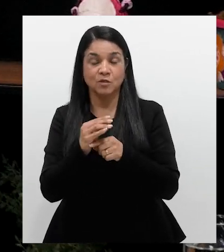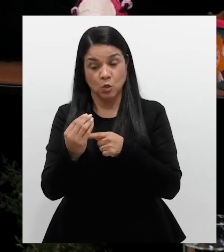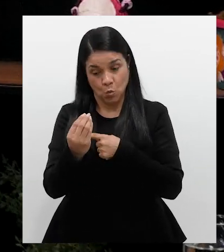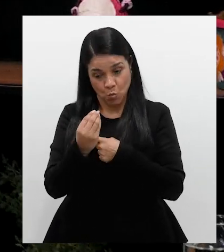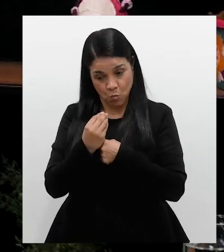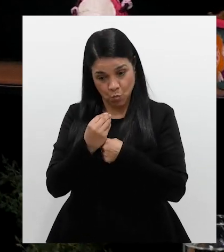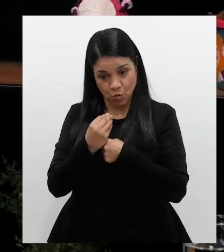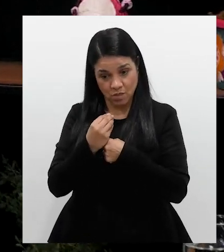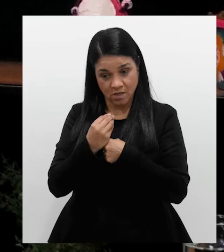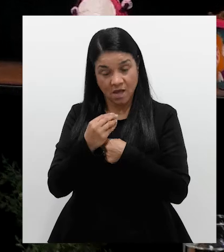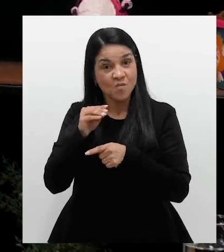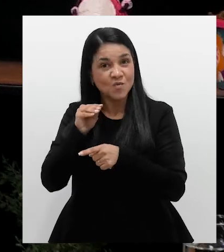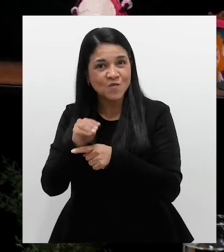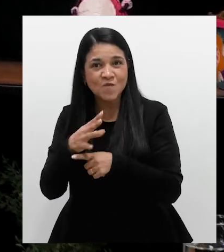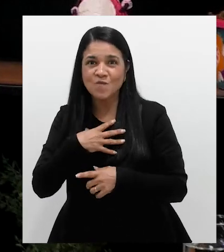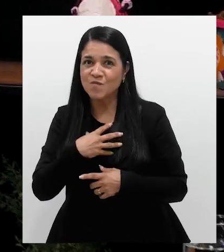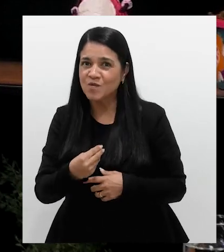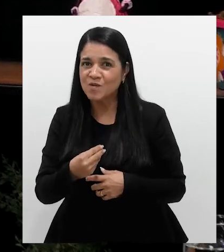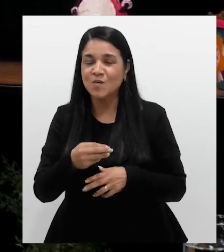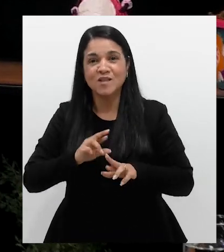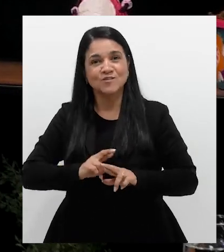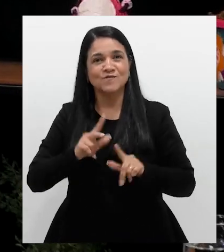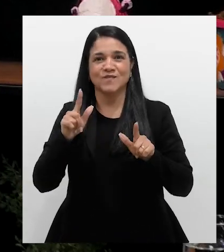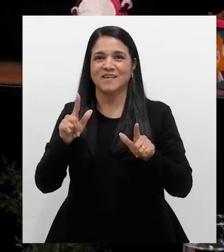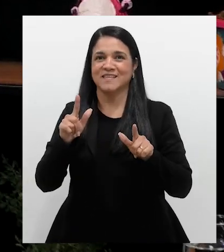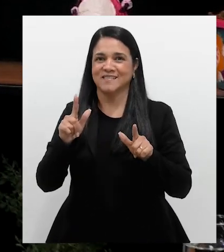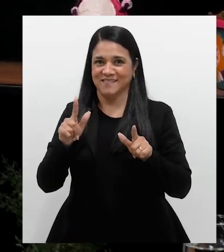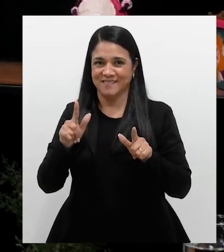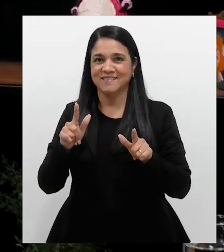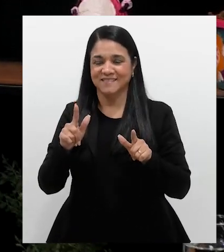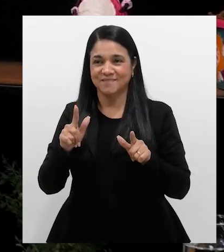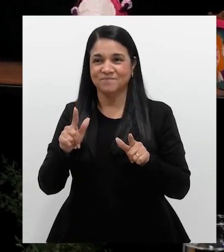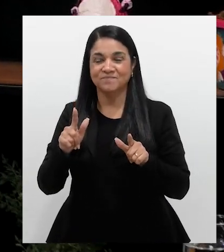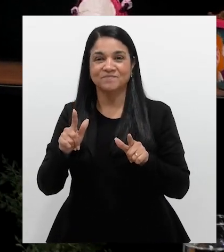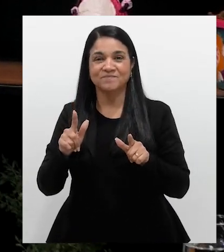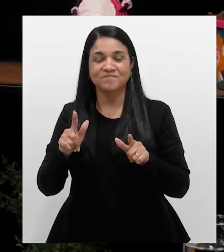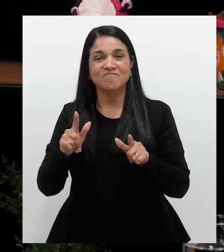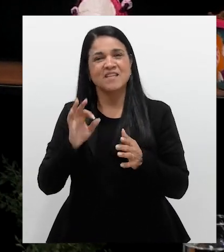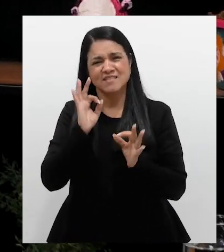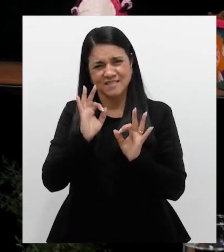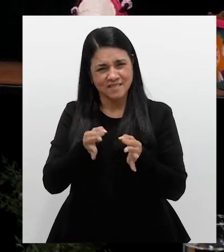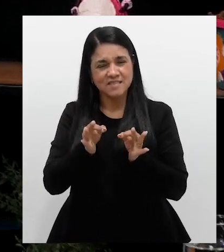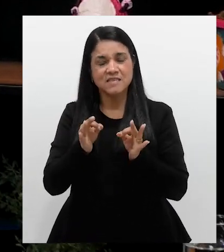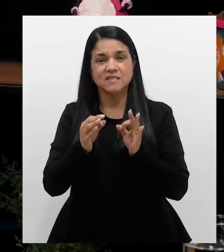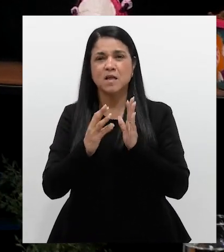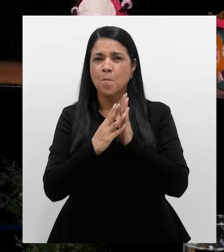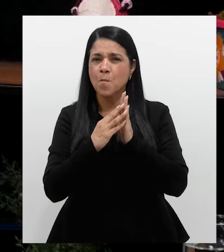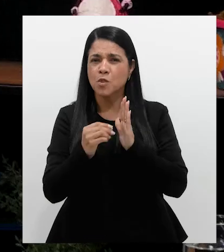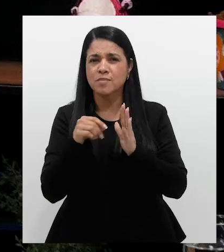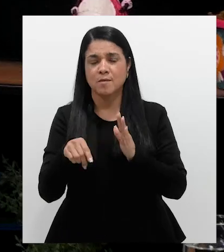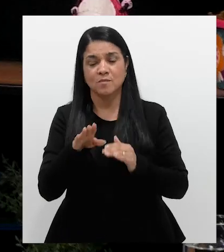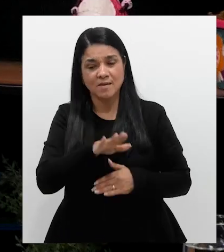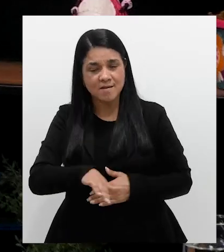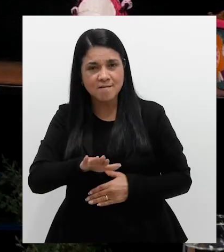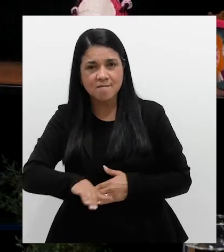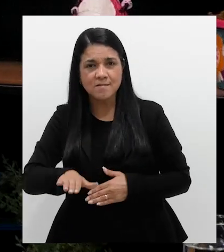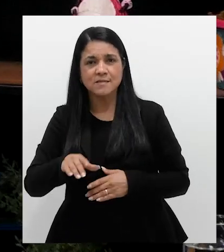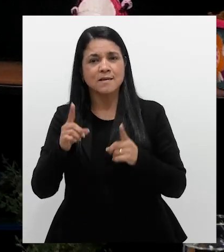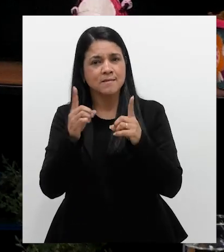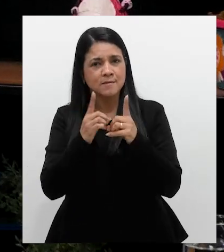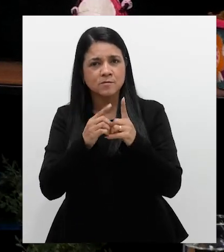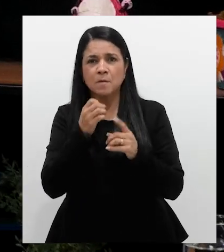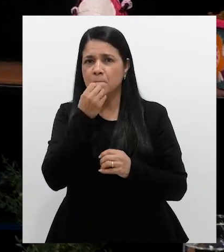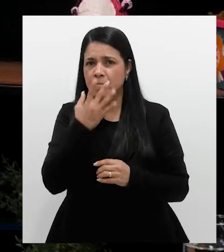cuida da gente, é uma coisa, mas quando cuida dos nossos filhos, é outra. Então, com certeza, o exemplo de uma criança